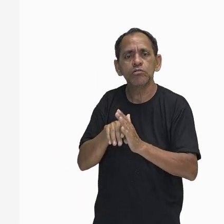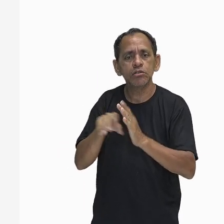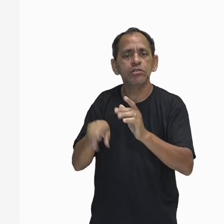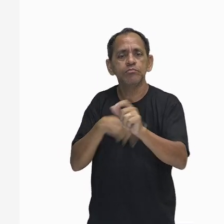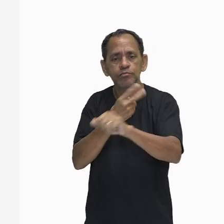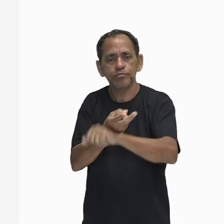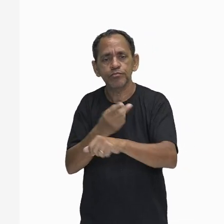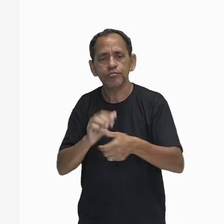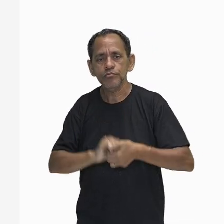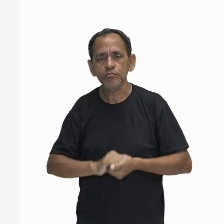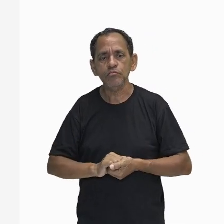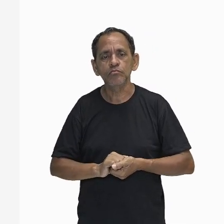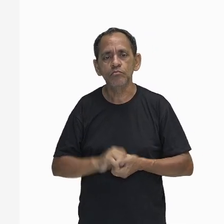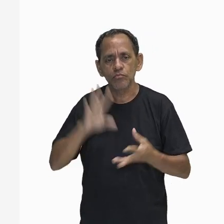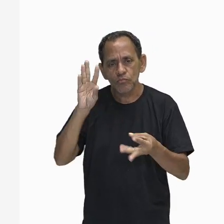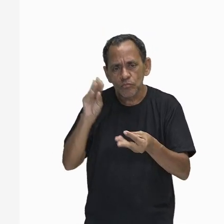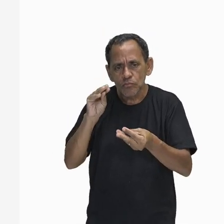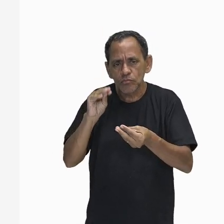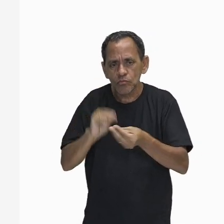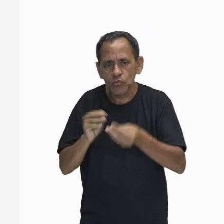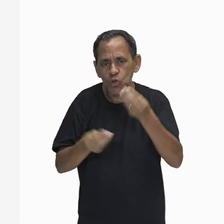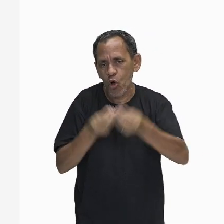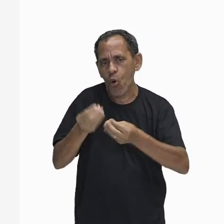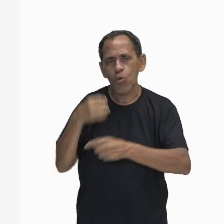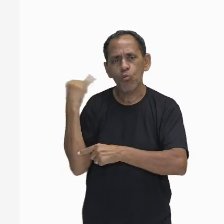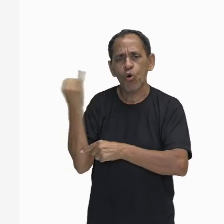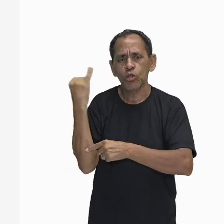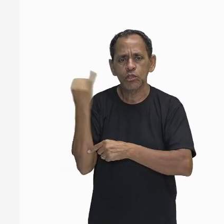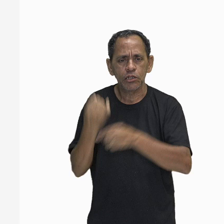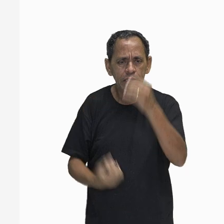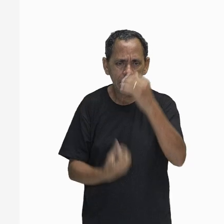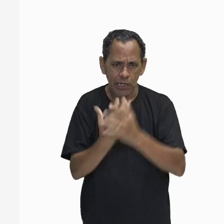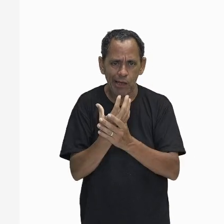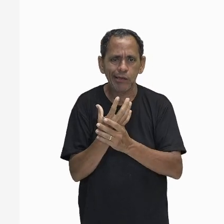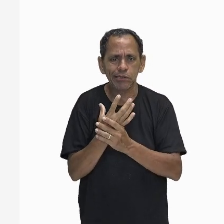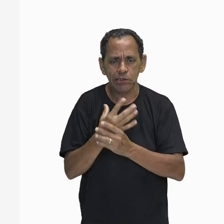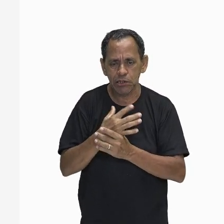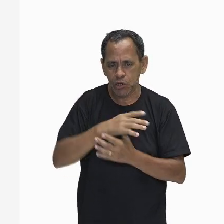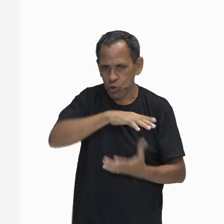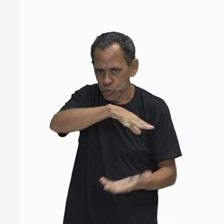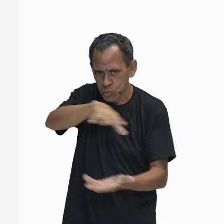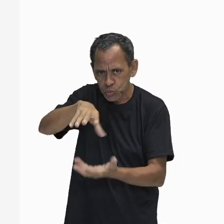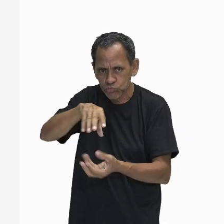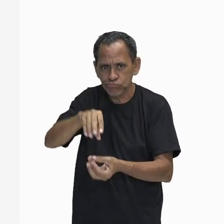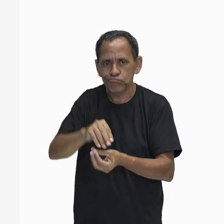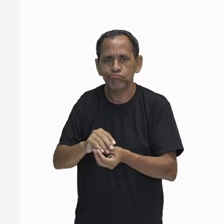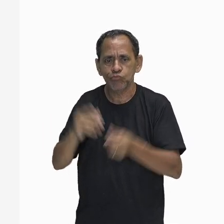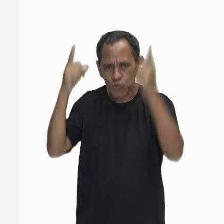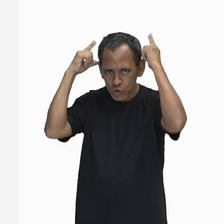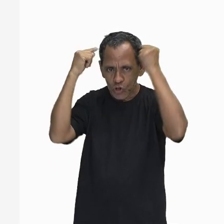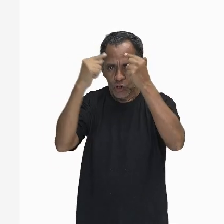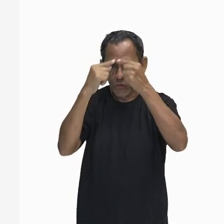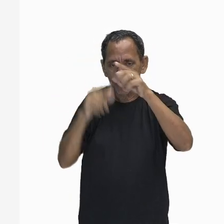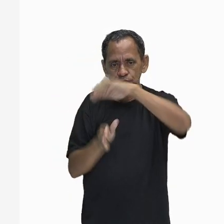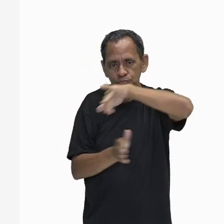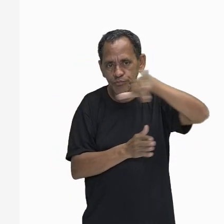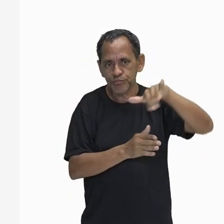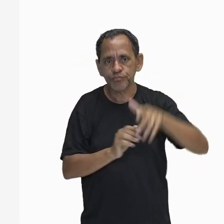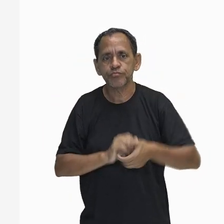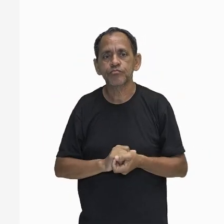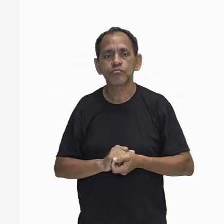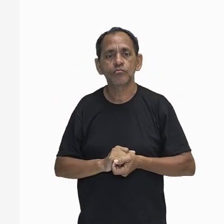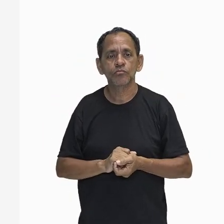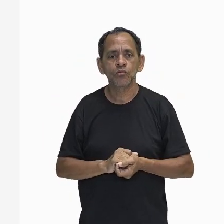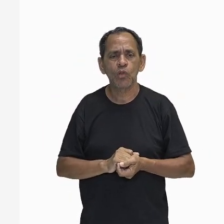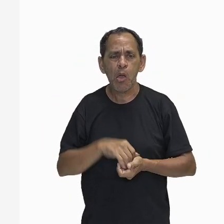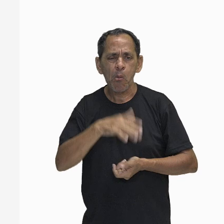exemplificando como isso foi importante ali na formação do mundo grego. E o texto fala o seguinte pra gente, vamos lá, gente. Por volta